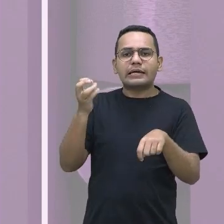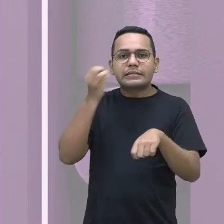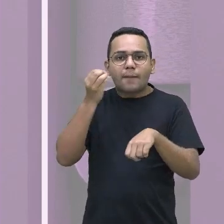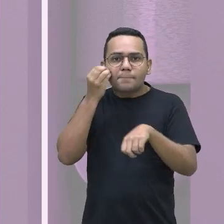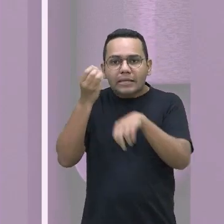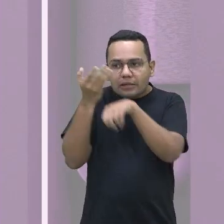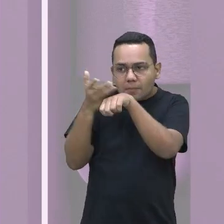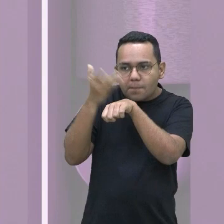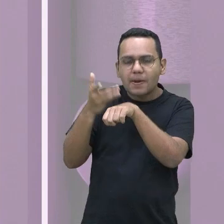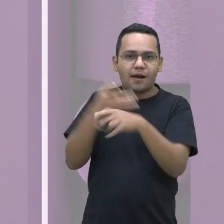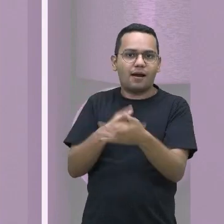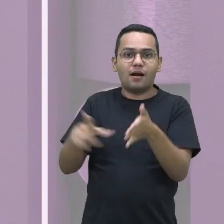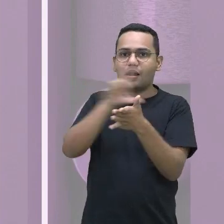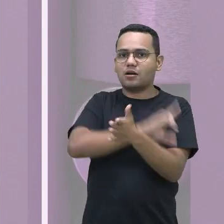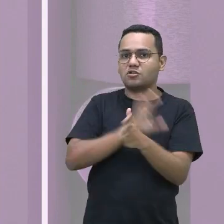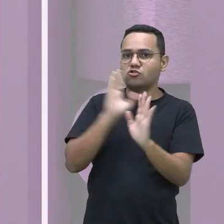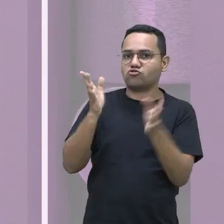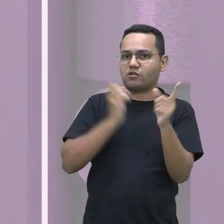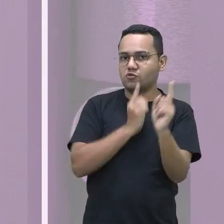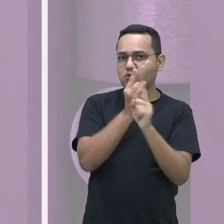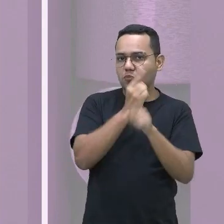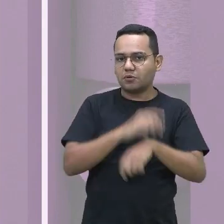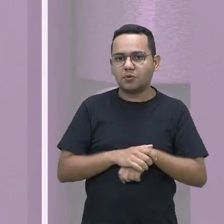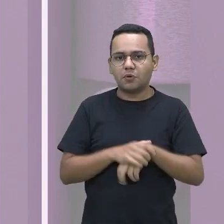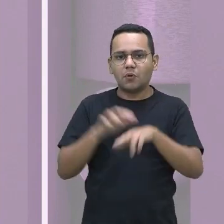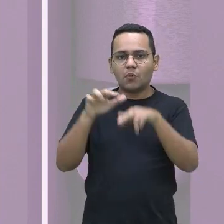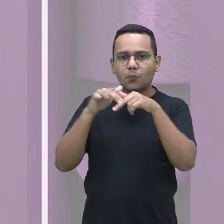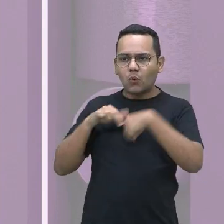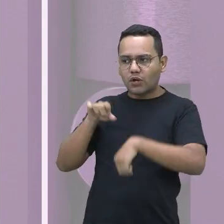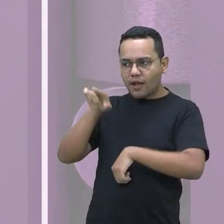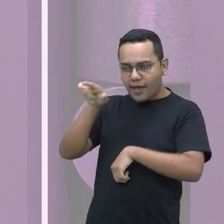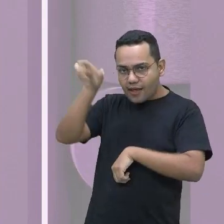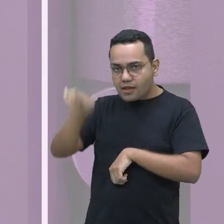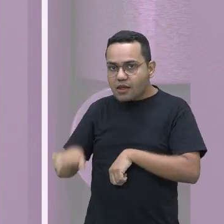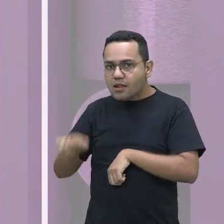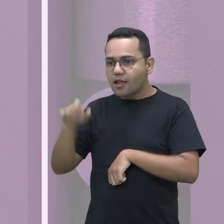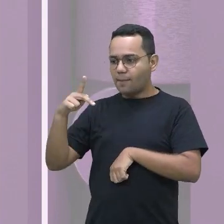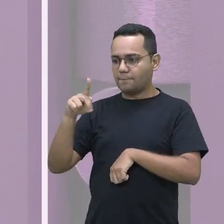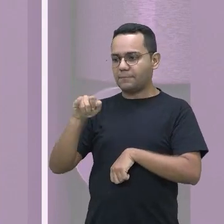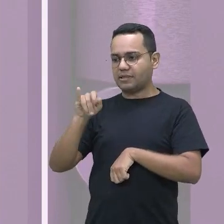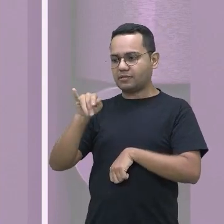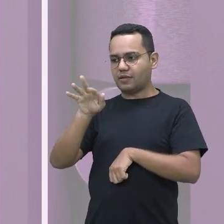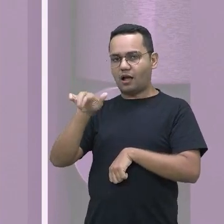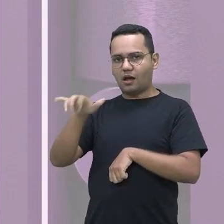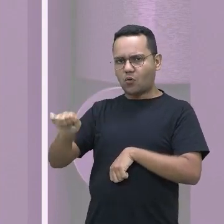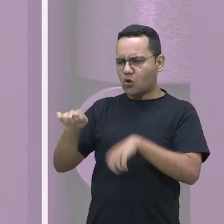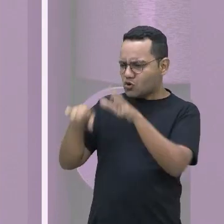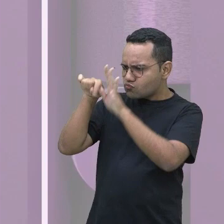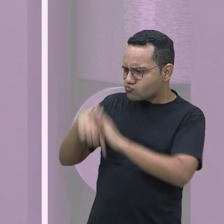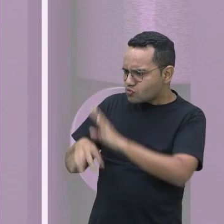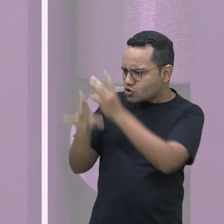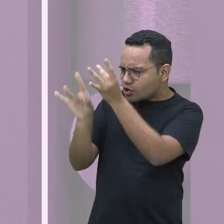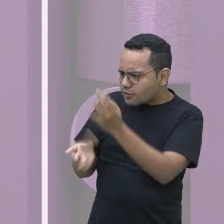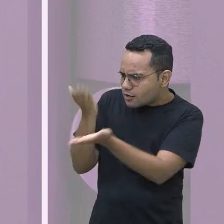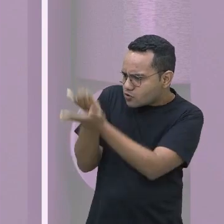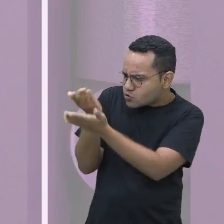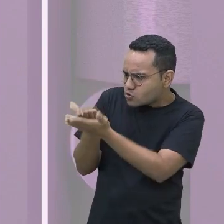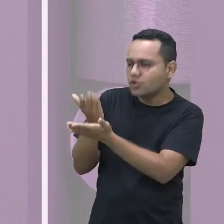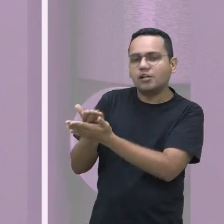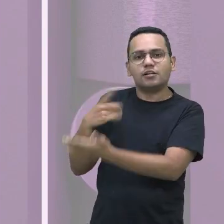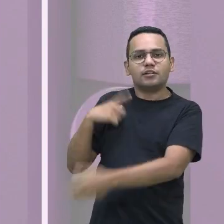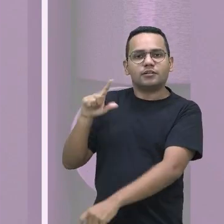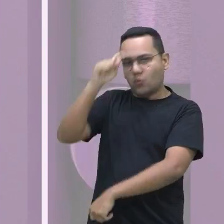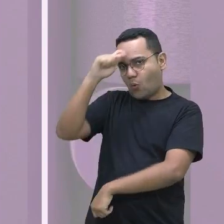muito antes. Mas como ele ali foi que fez ali um estudo, né, mais aprofundado, batizou o teorema com o nome dele. E por isso